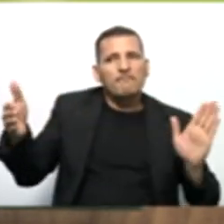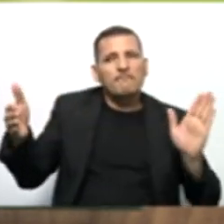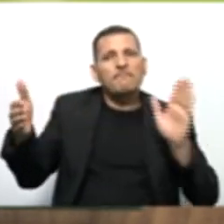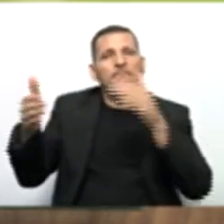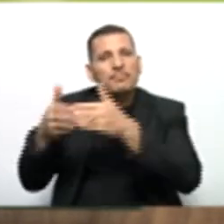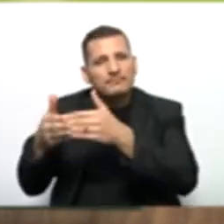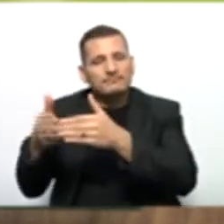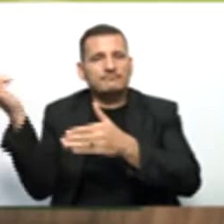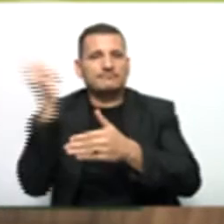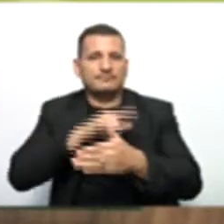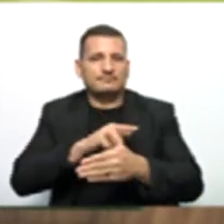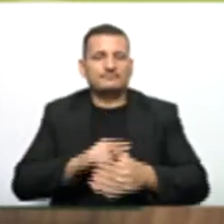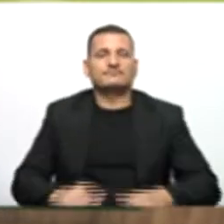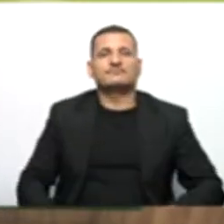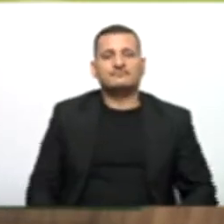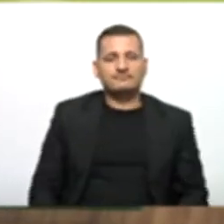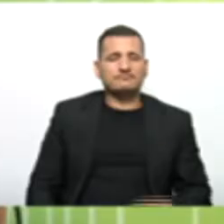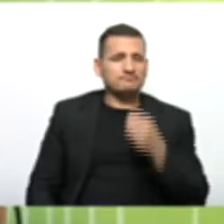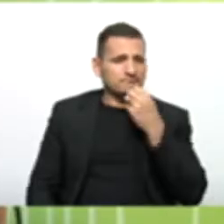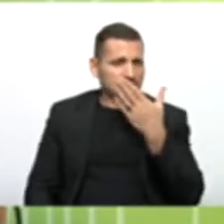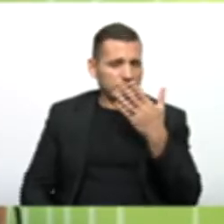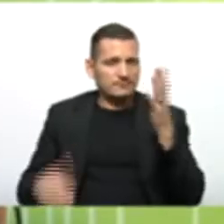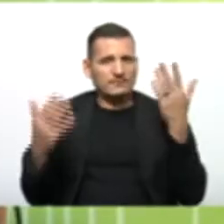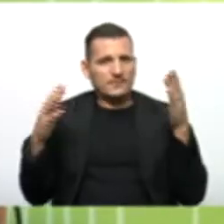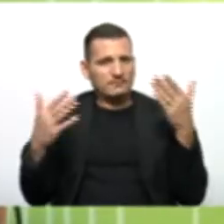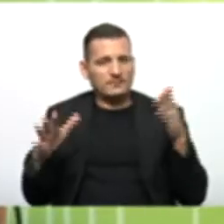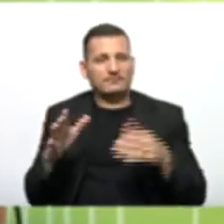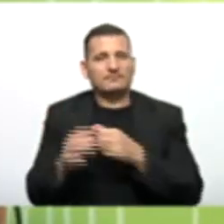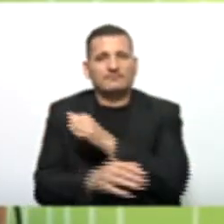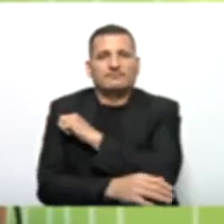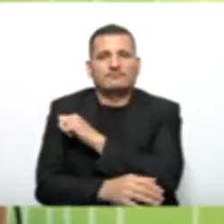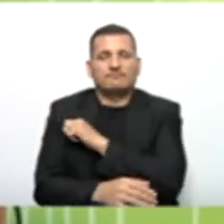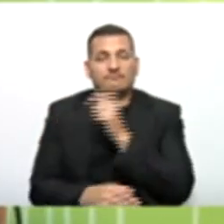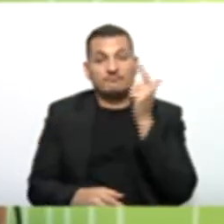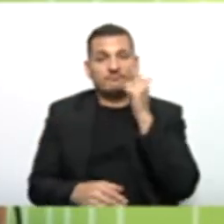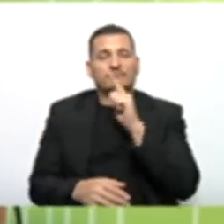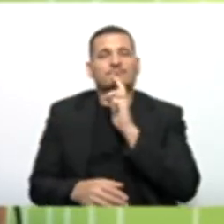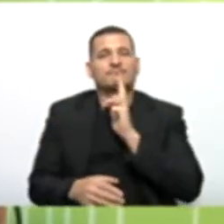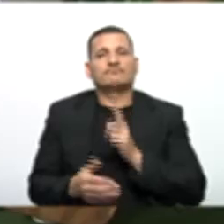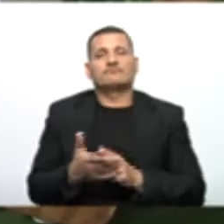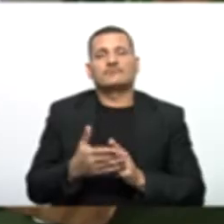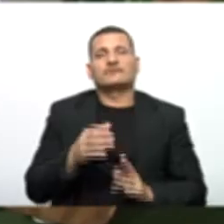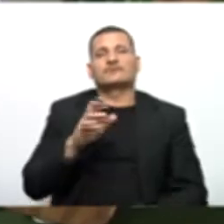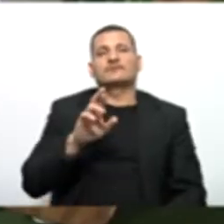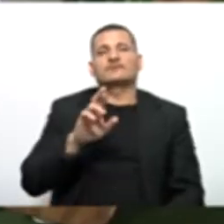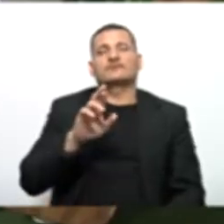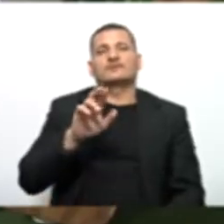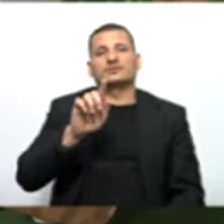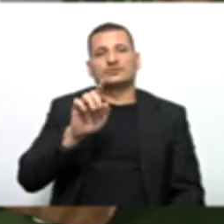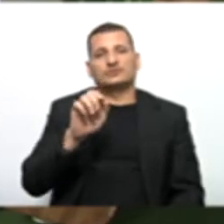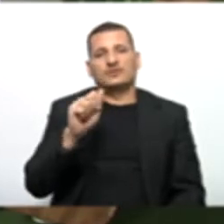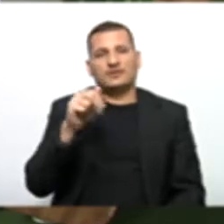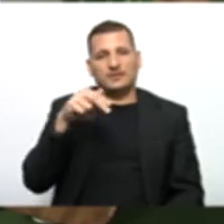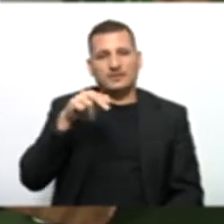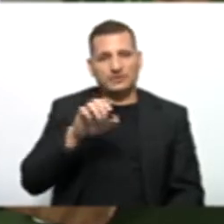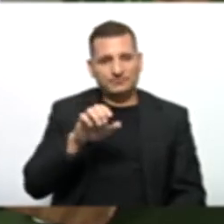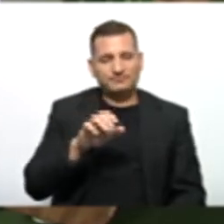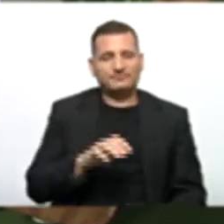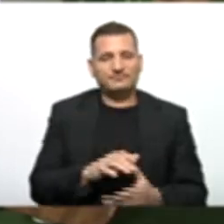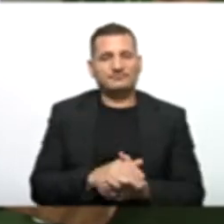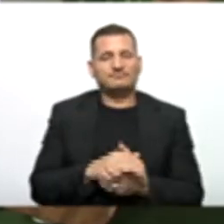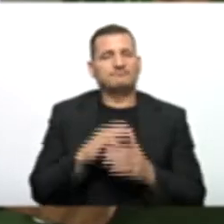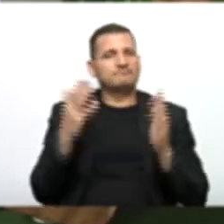Boa, né? Boa, muito boa. Tudo a ver. Parabéns para a aluna aí que conseguiu responder. A tá? Jeane. Tudo a ver. Jeane, parabéns pela sua resposta.